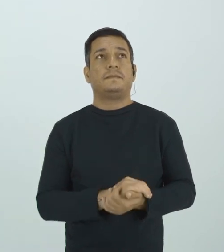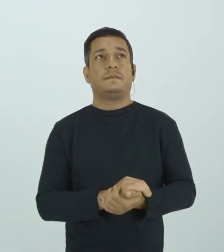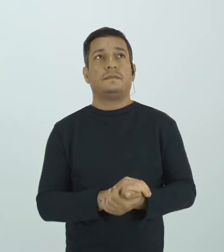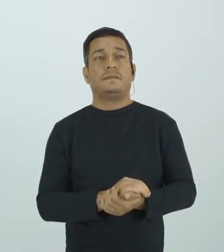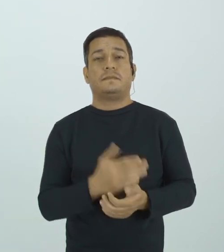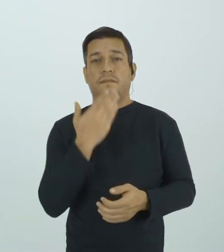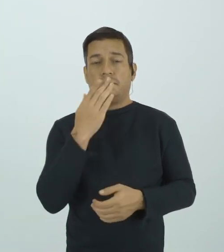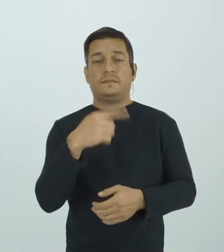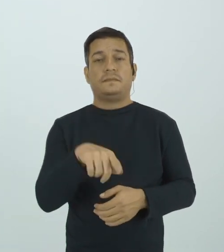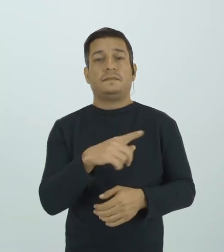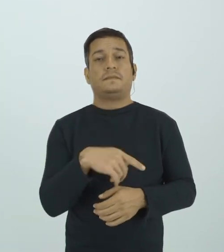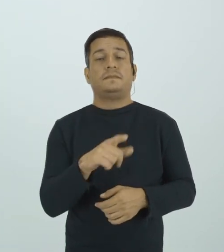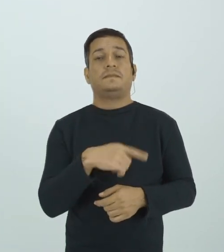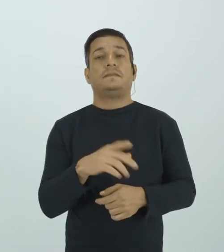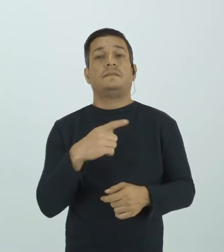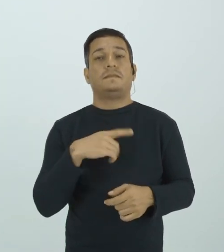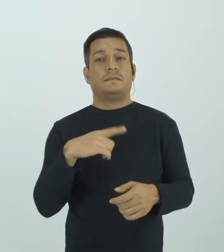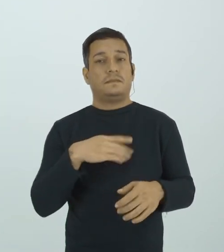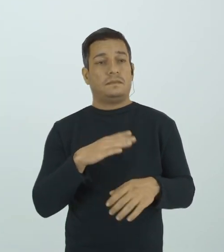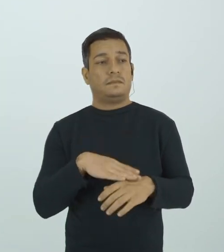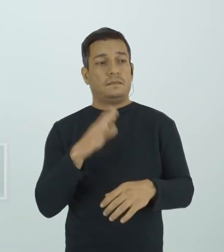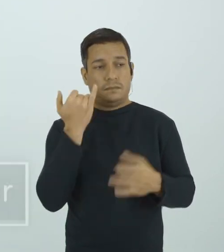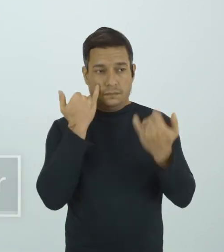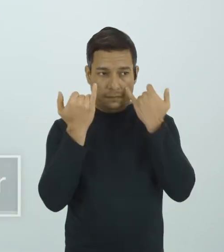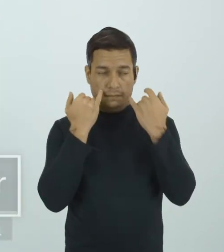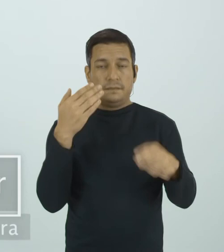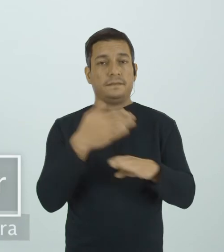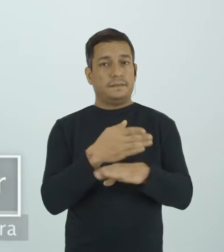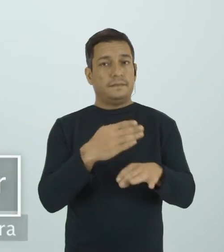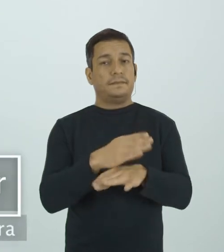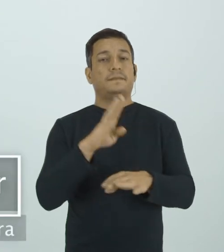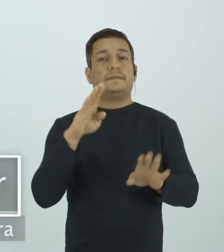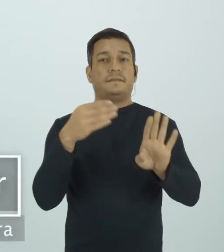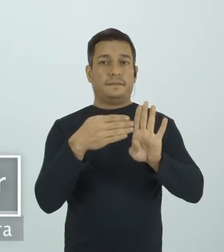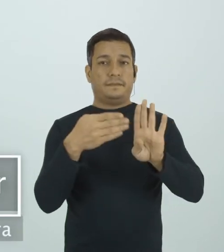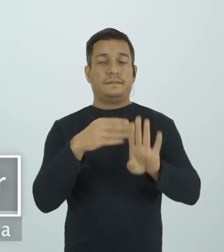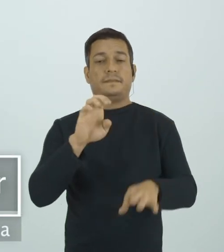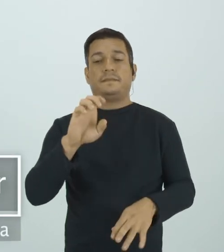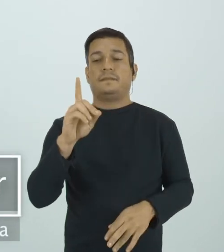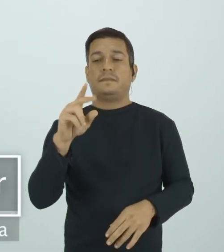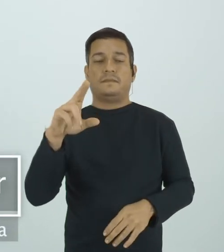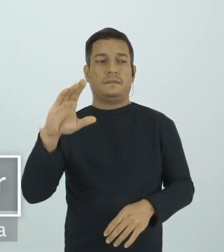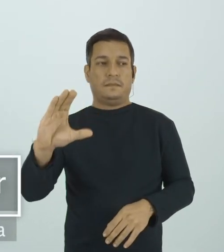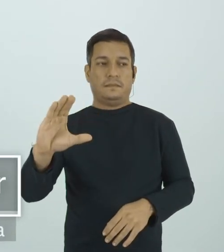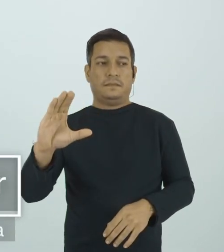Peço a vocês que acessem a plataforma Eduque para mais